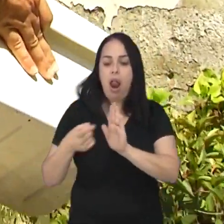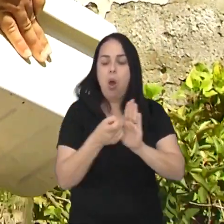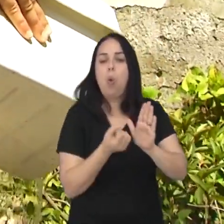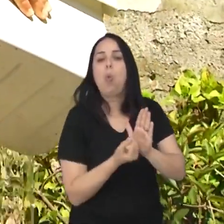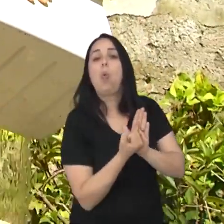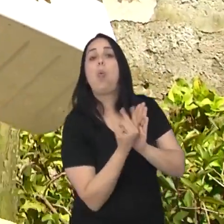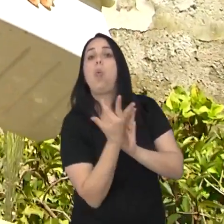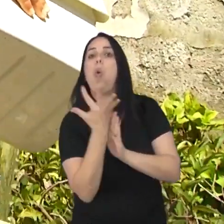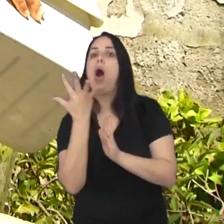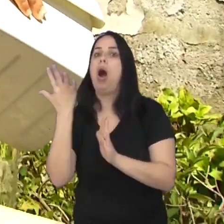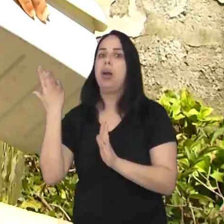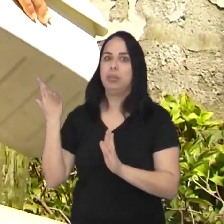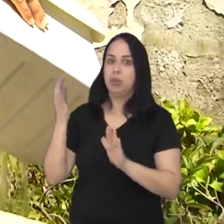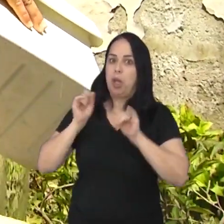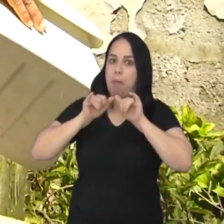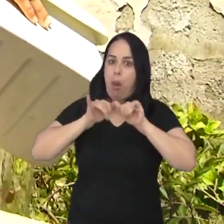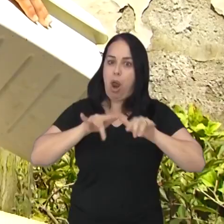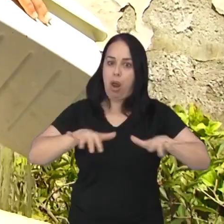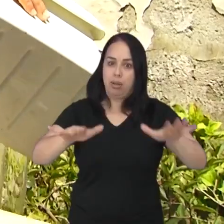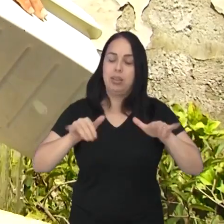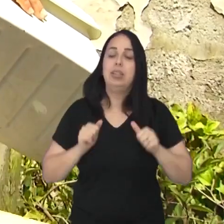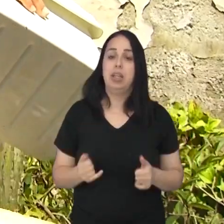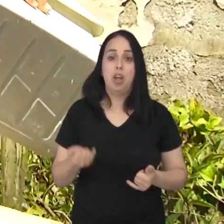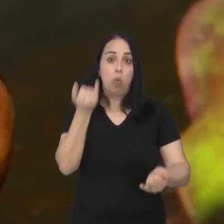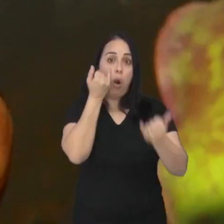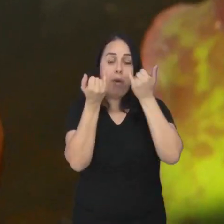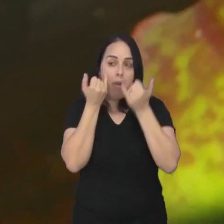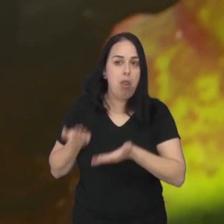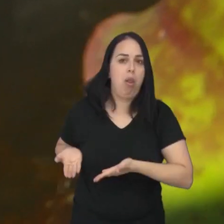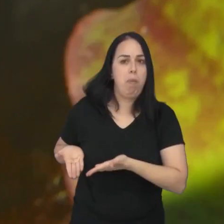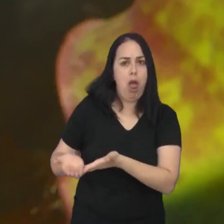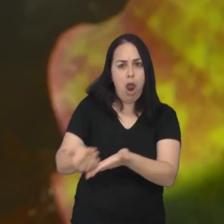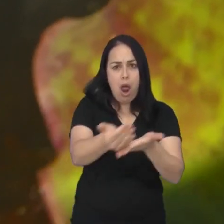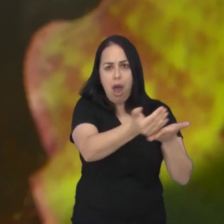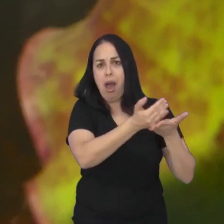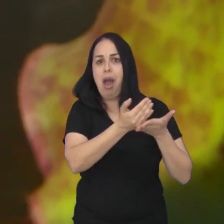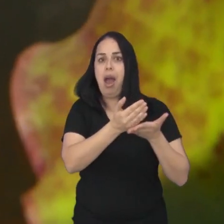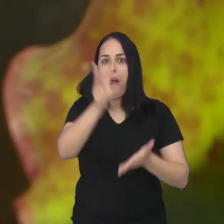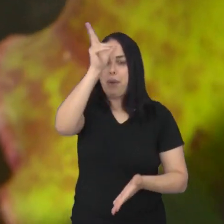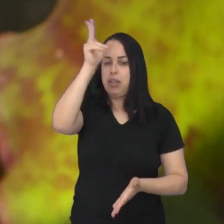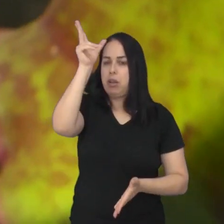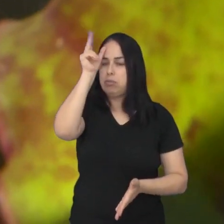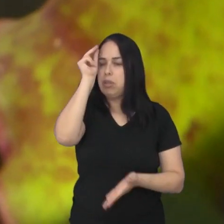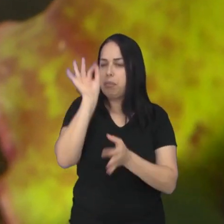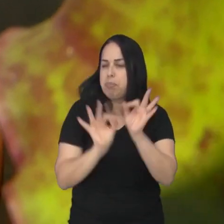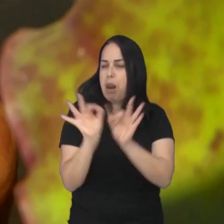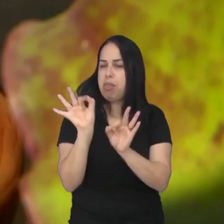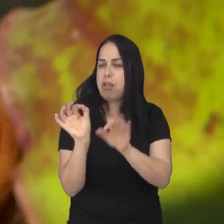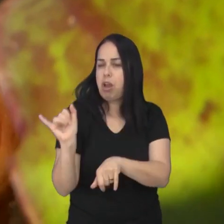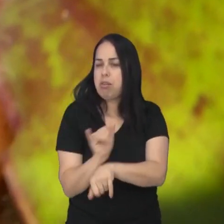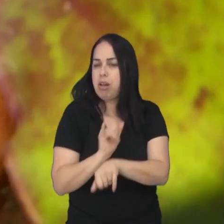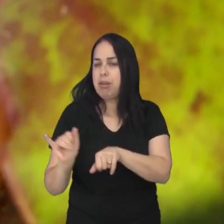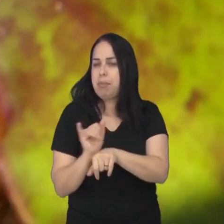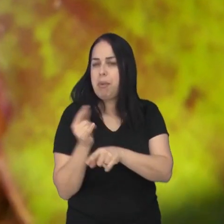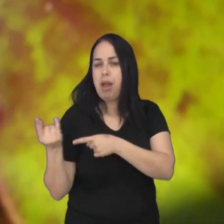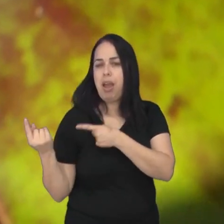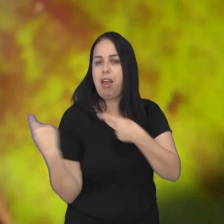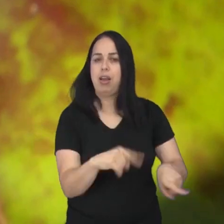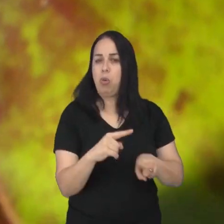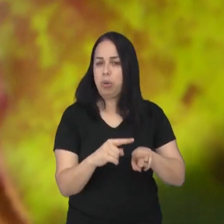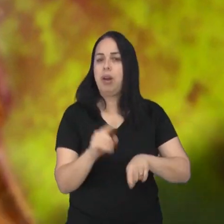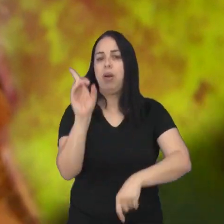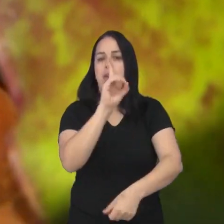Bretot, um indicador do nível de infestação do mosquito. Com essas informações em mãos, a Prefeitura elabora as estratégias